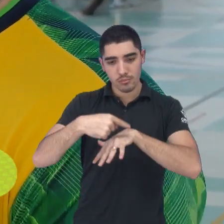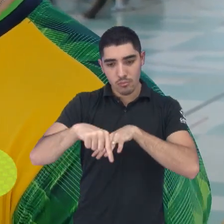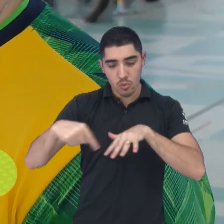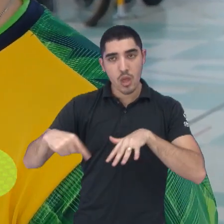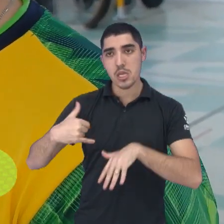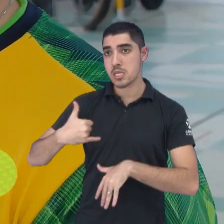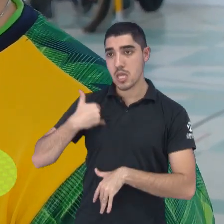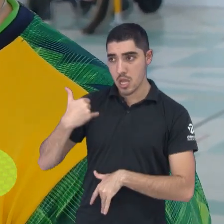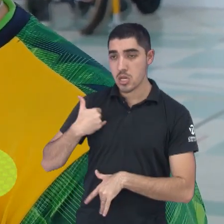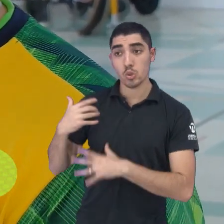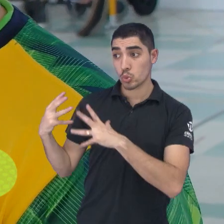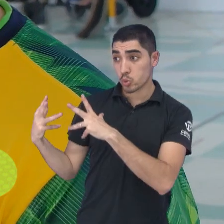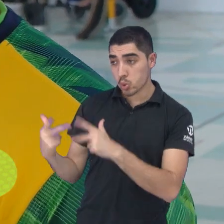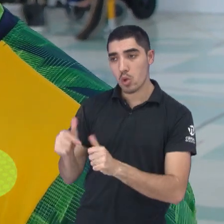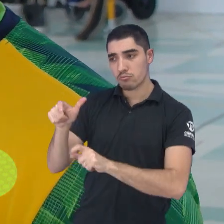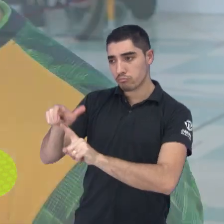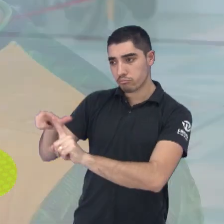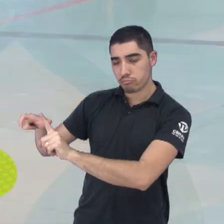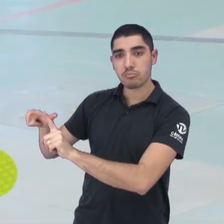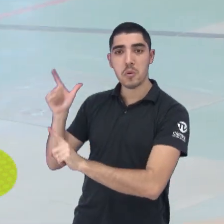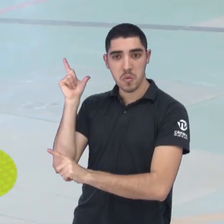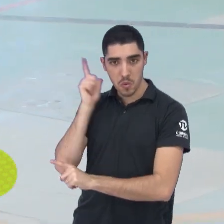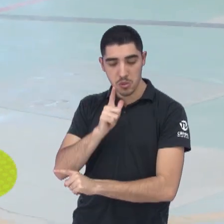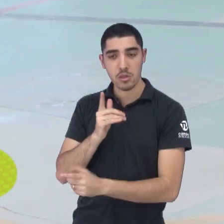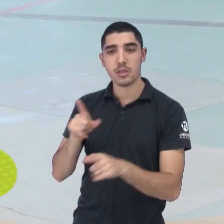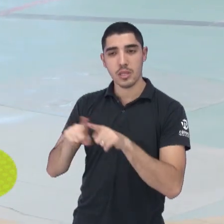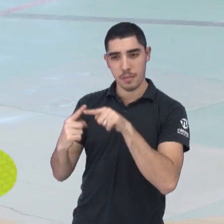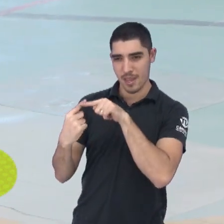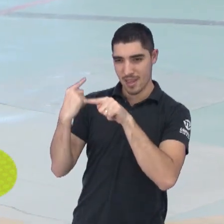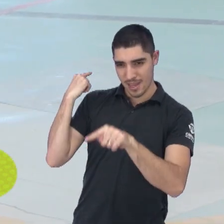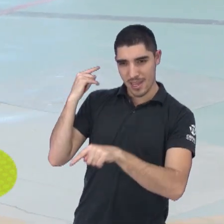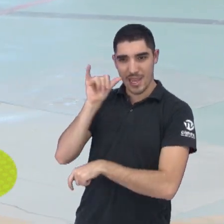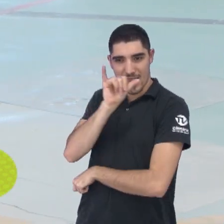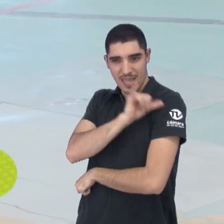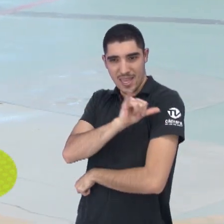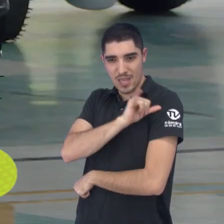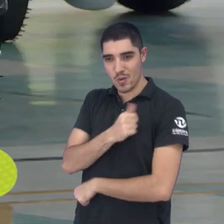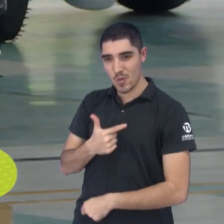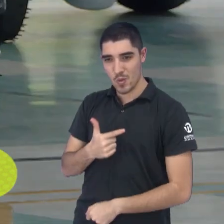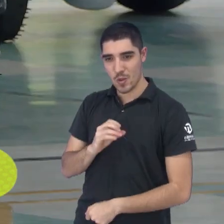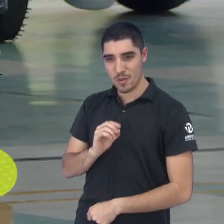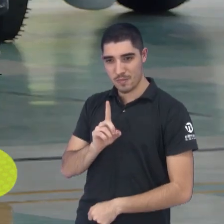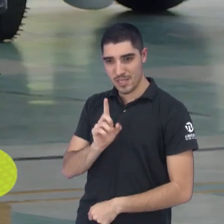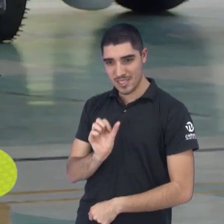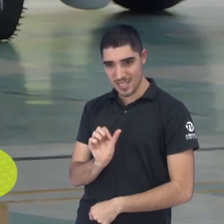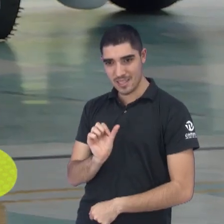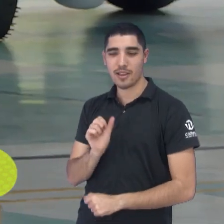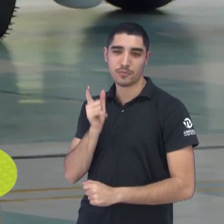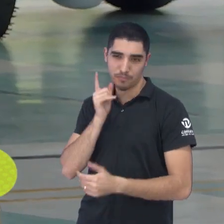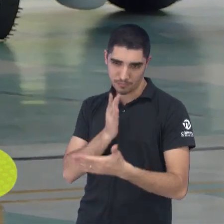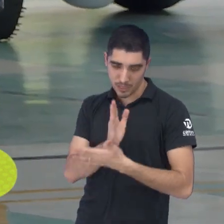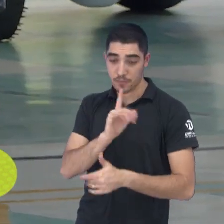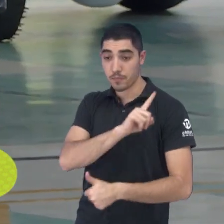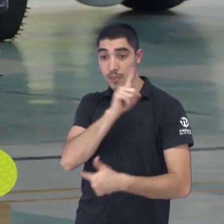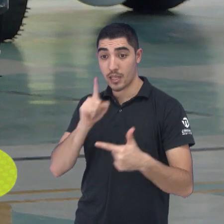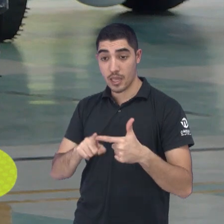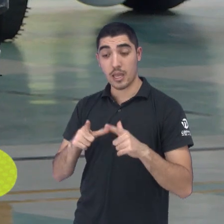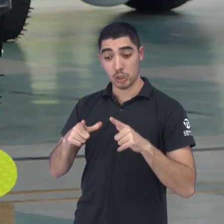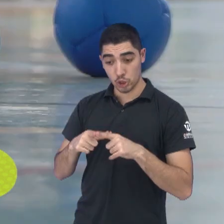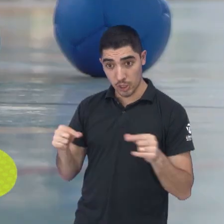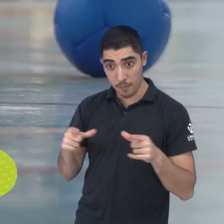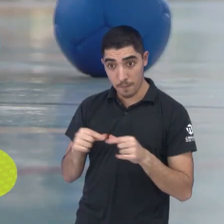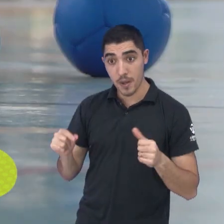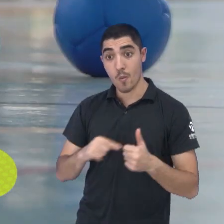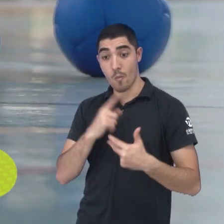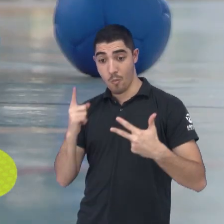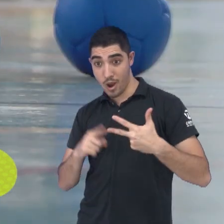atletas em quadra. A gente já teve essa oportunidade no Rio 2016, mas por ser país sede, então no ciclo de Tóquio e agora no ciclo de Paris a